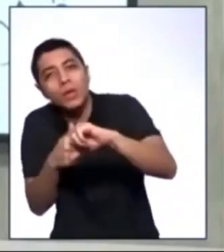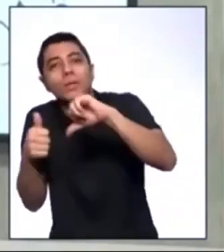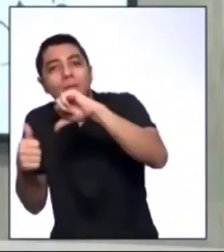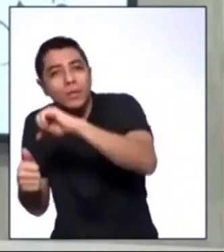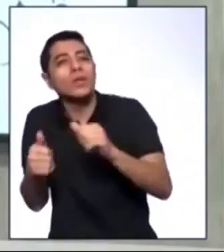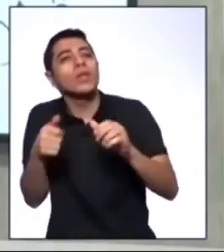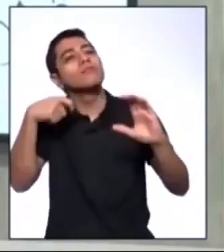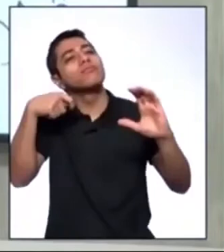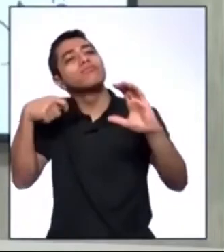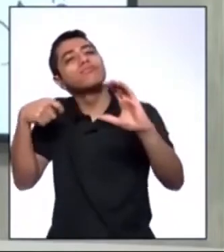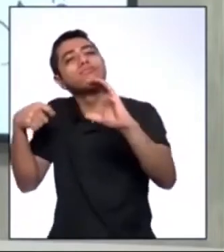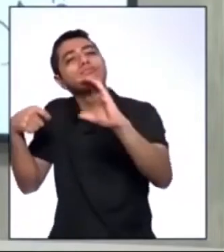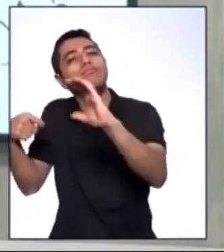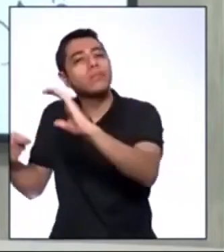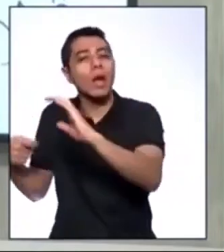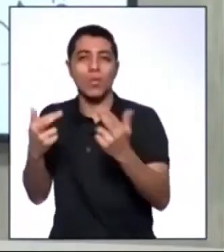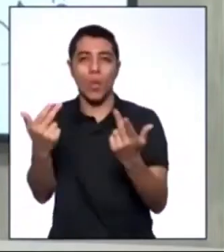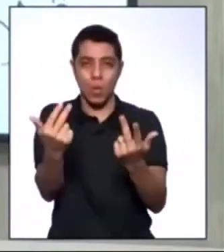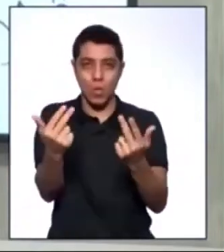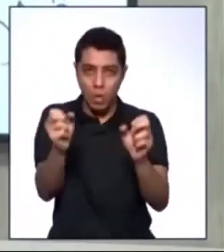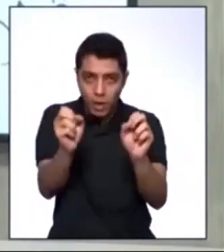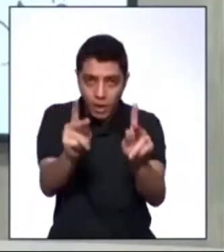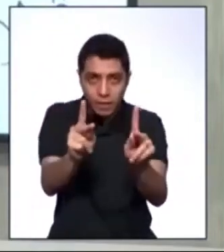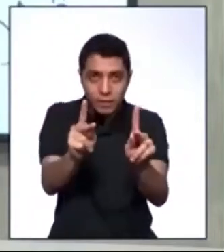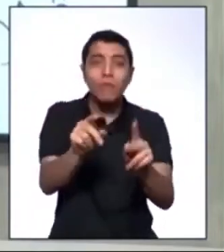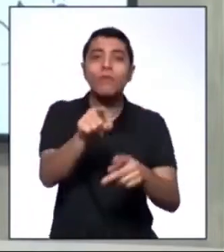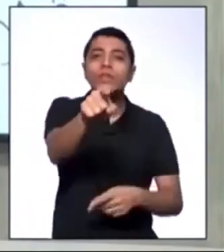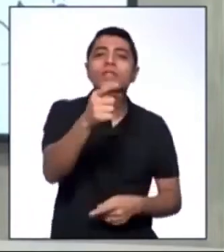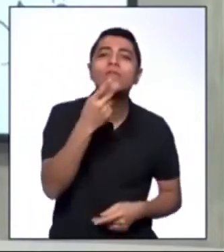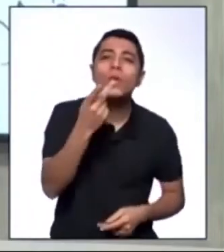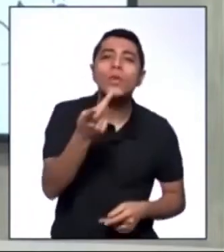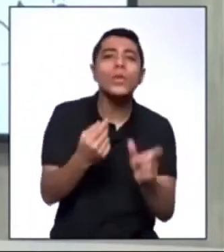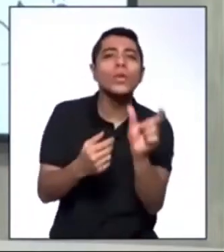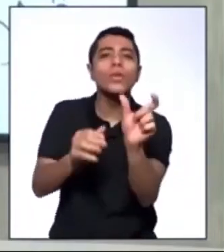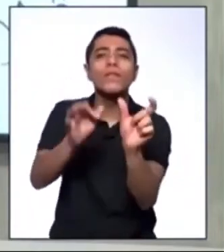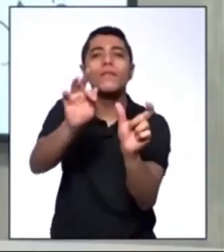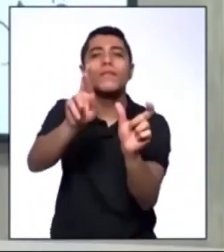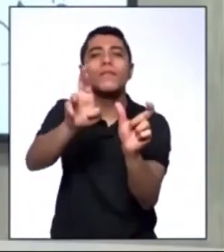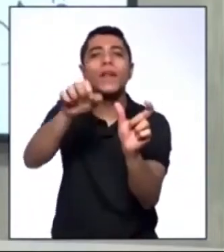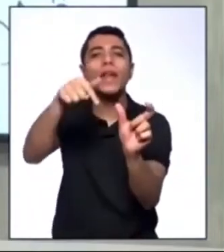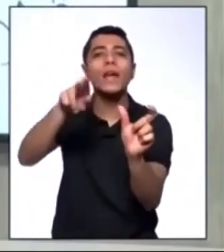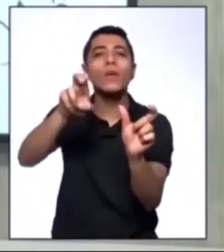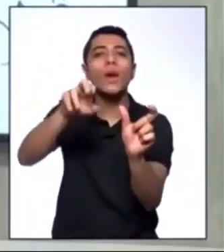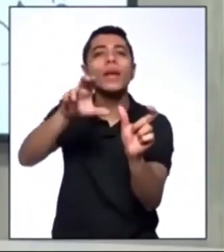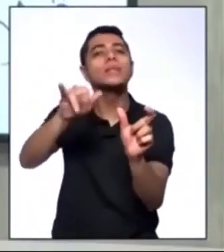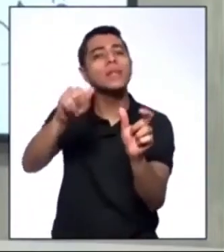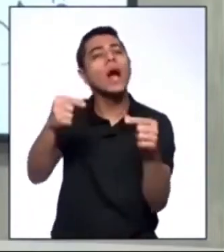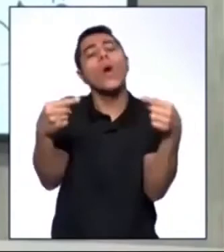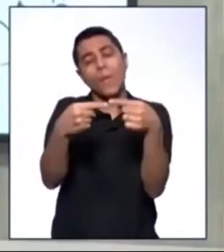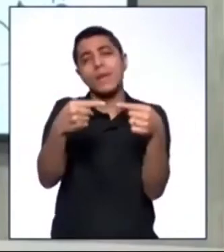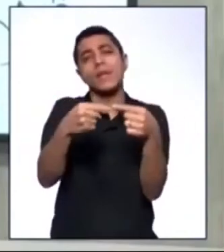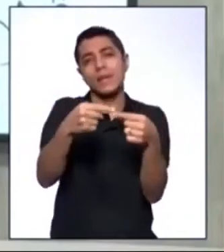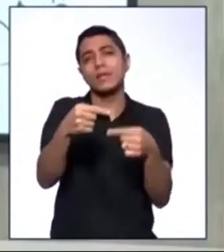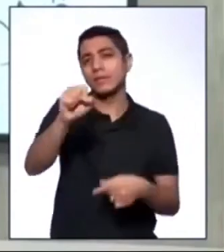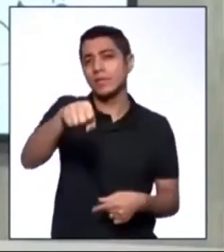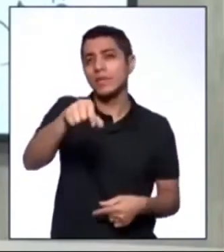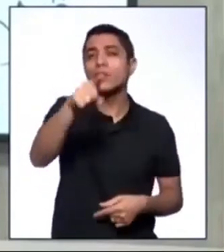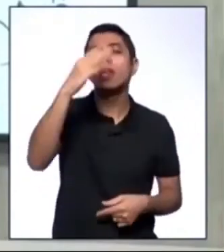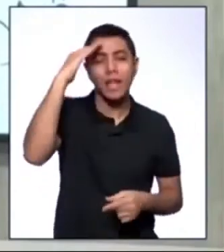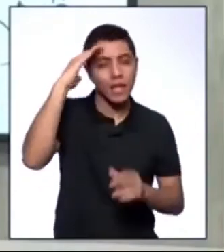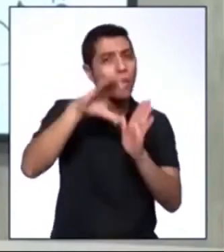para analisar dessa forma, né? É o que nós temos como padrão de frequência. Beleza? É isso, Carol. Você entendeu o